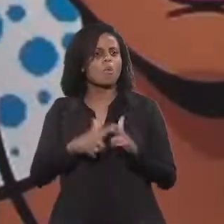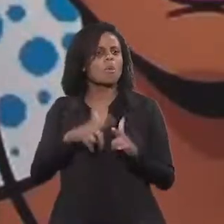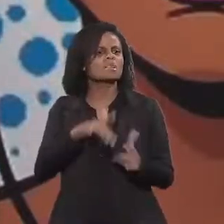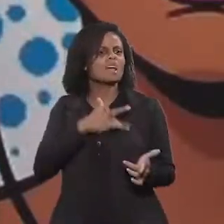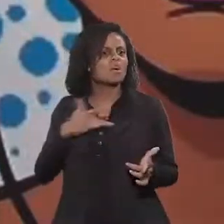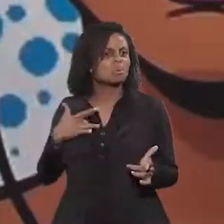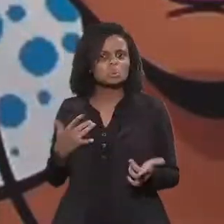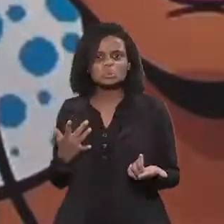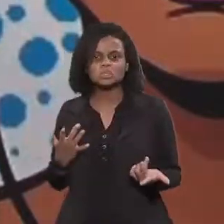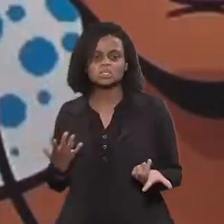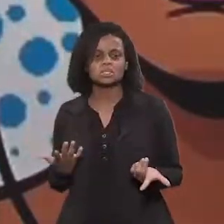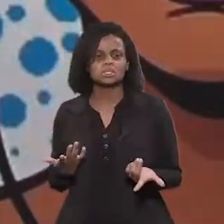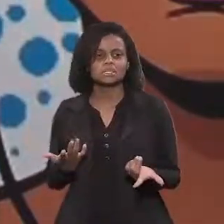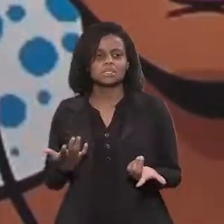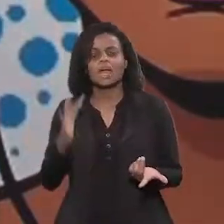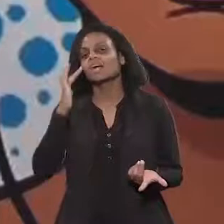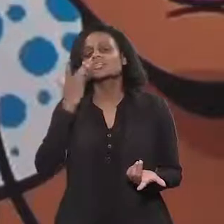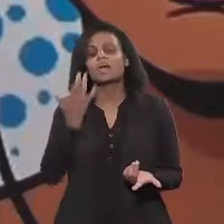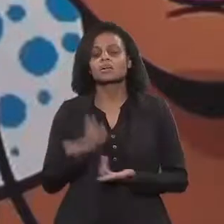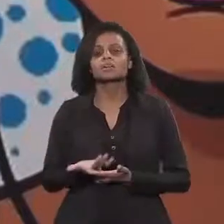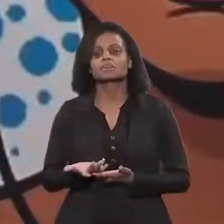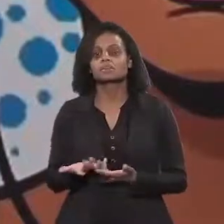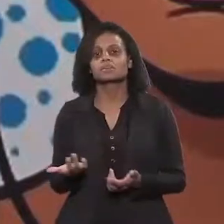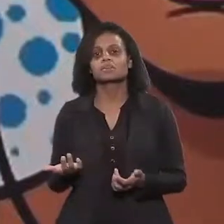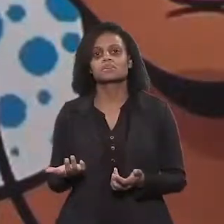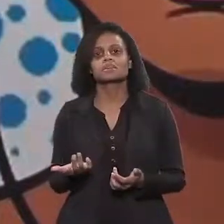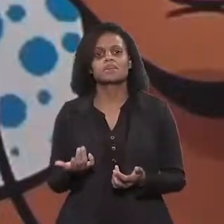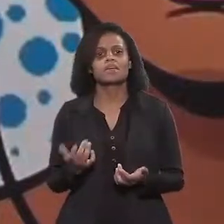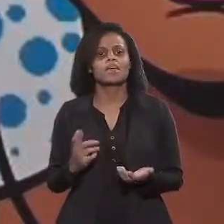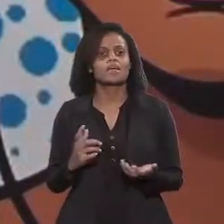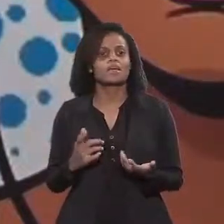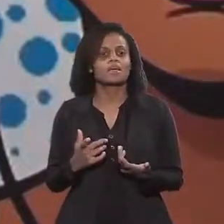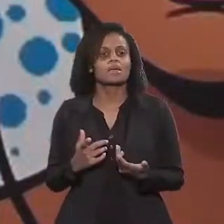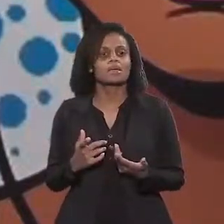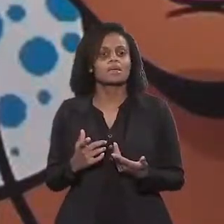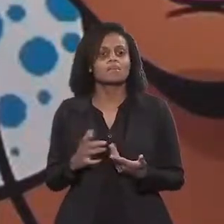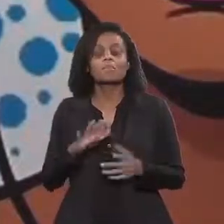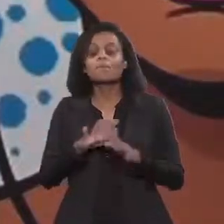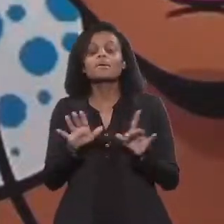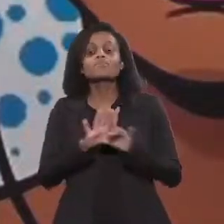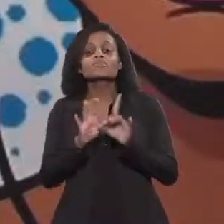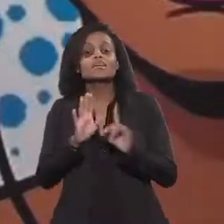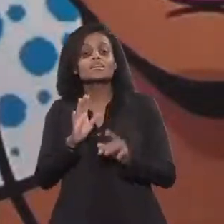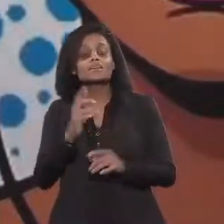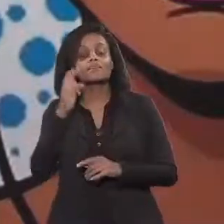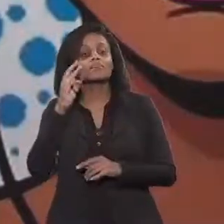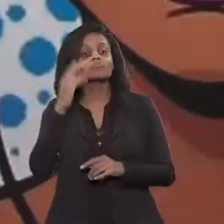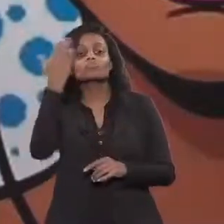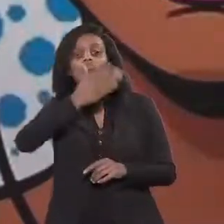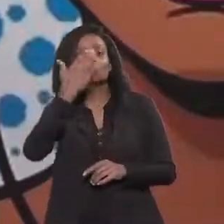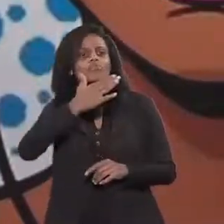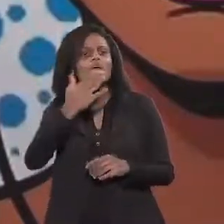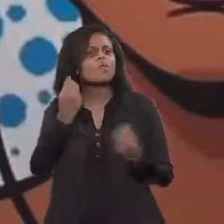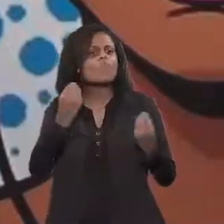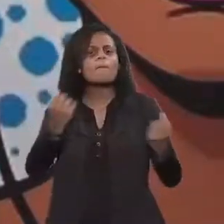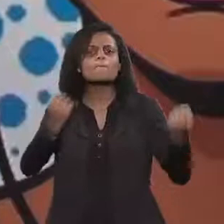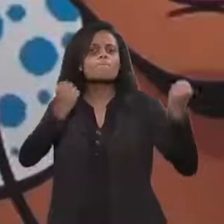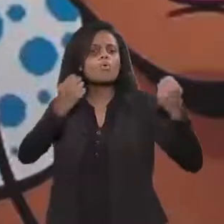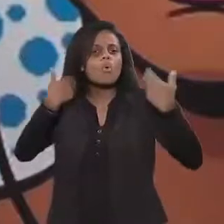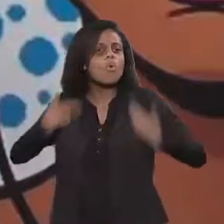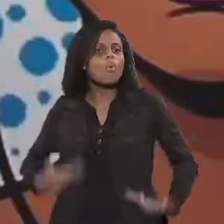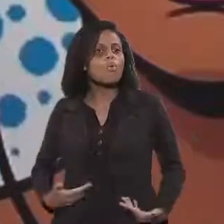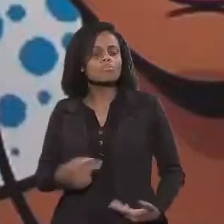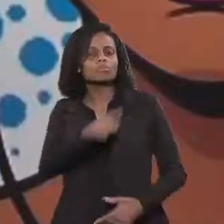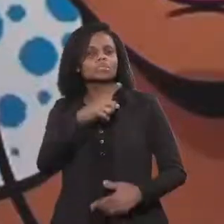um problema de saúde, achar que, enfim, várias questões e não enxerga a potência desse